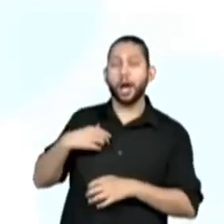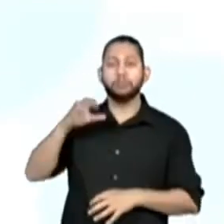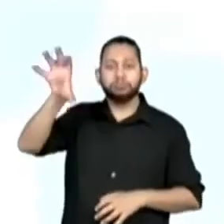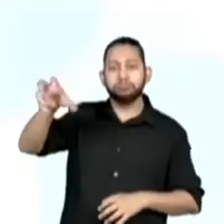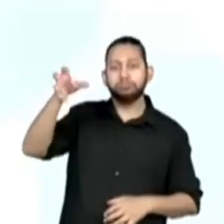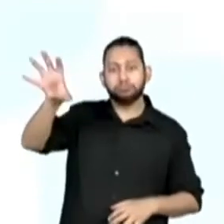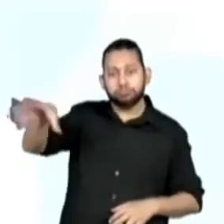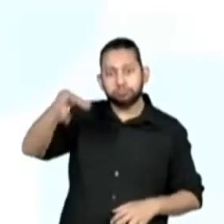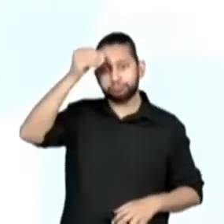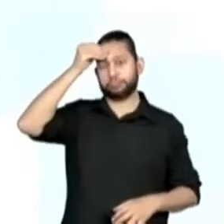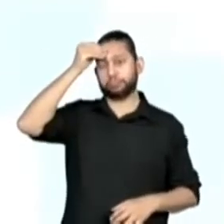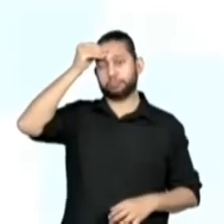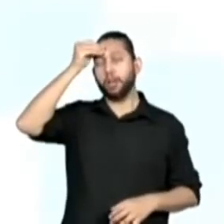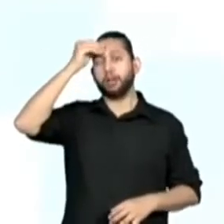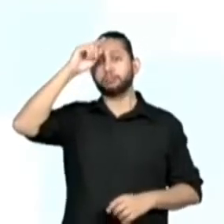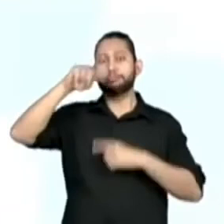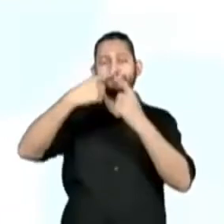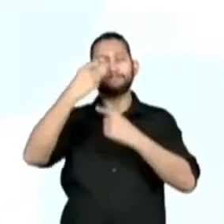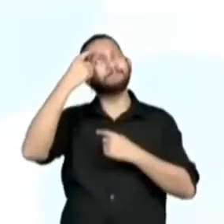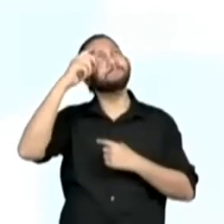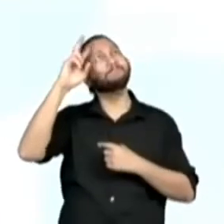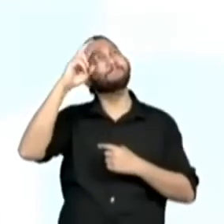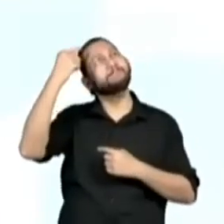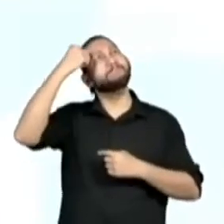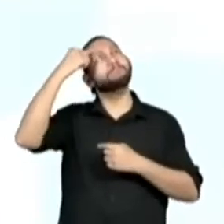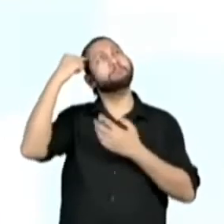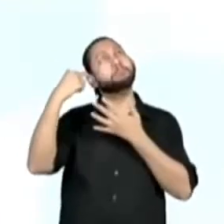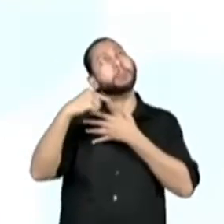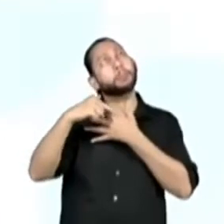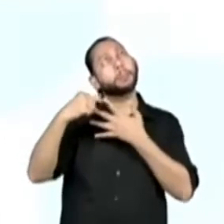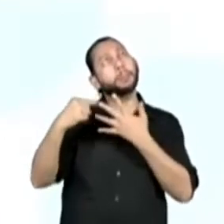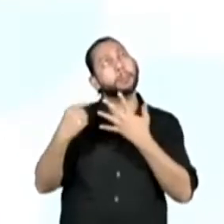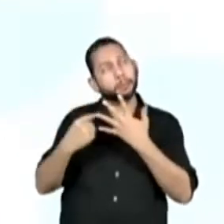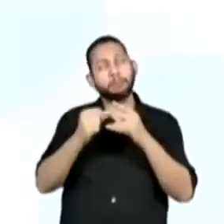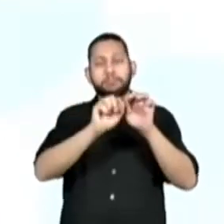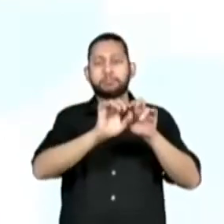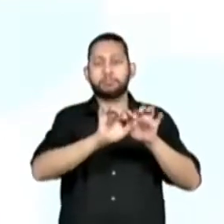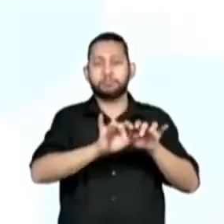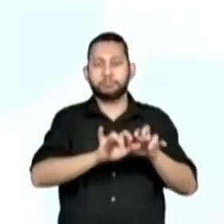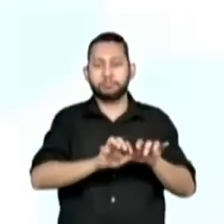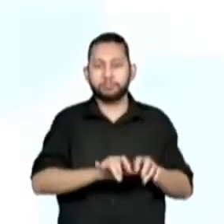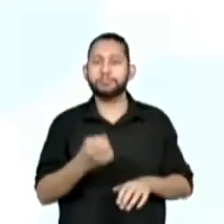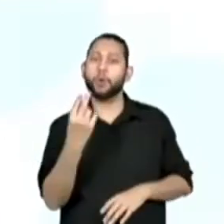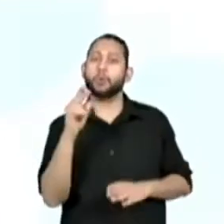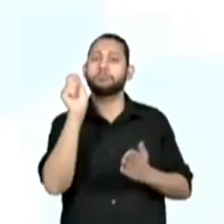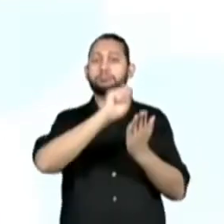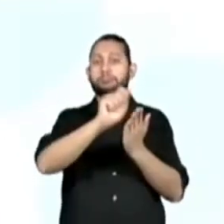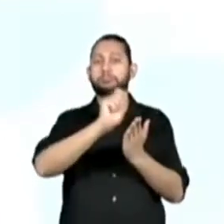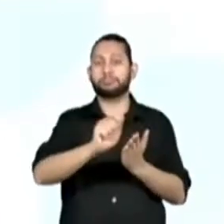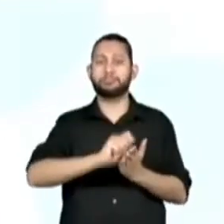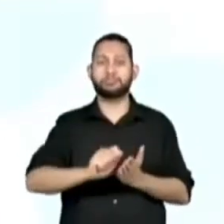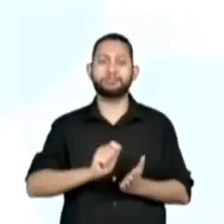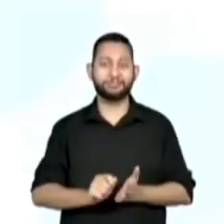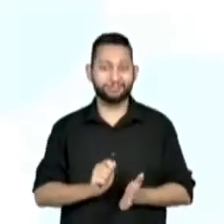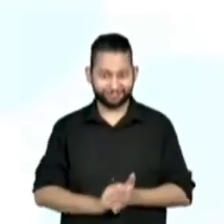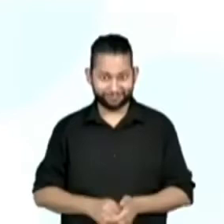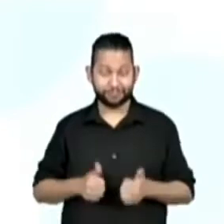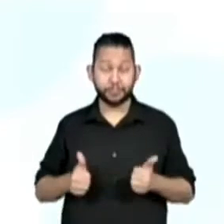Então, a gente tem que pensar quando nós vamos escrever quem será o leitor, certo? A aula